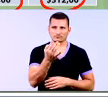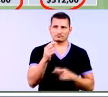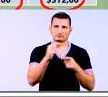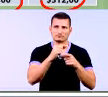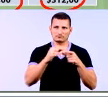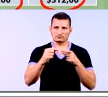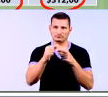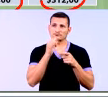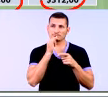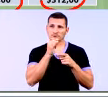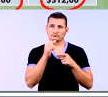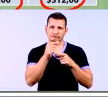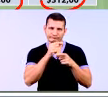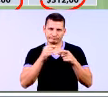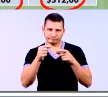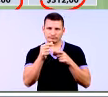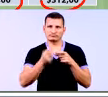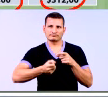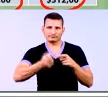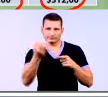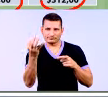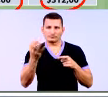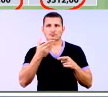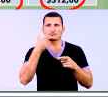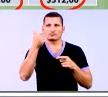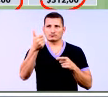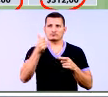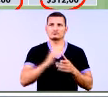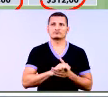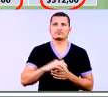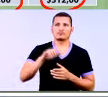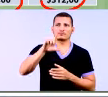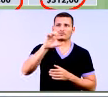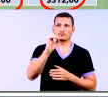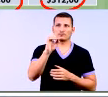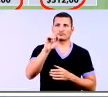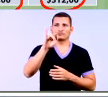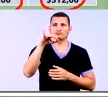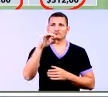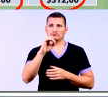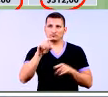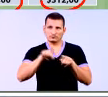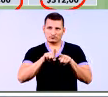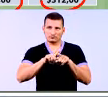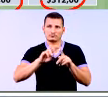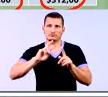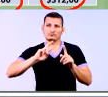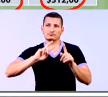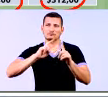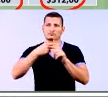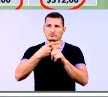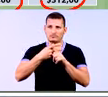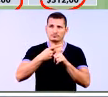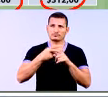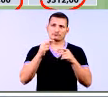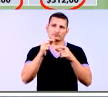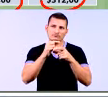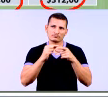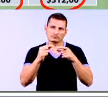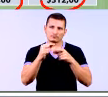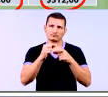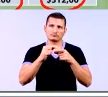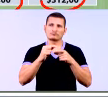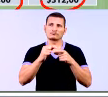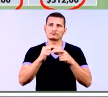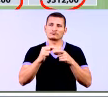melhor. O núcleo lógico, que é o Hyperthreading aqui, quando ele dobra a capacidade de núcleo, na prática